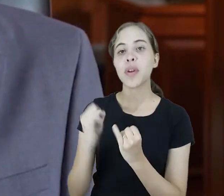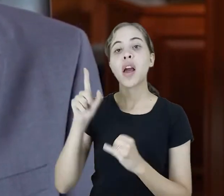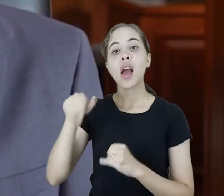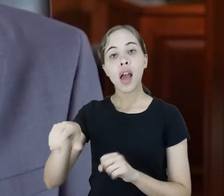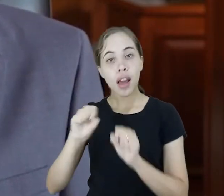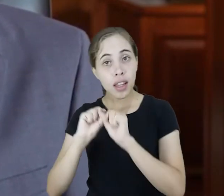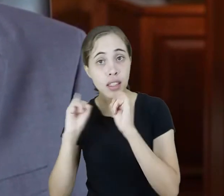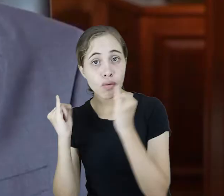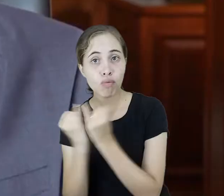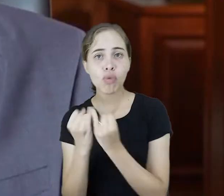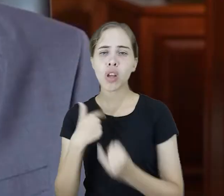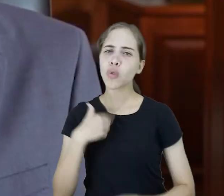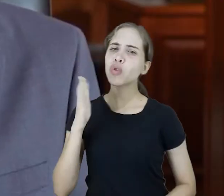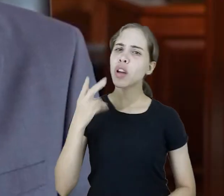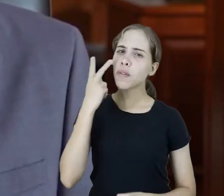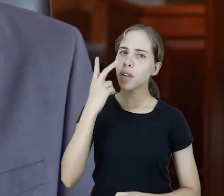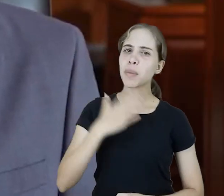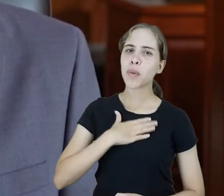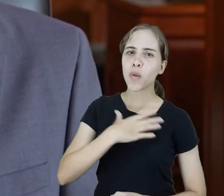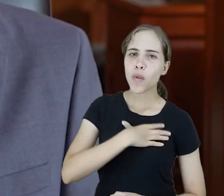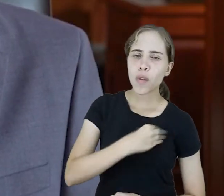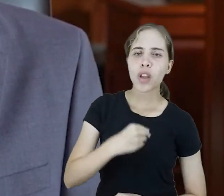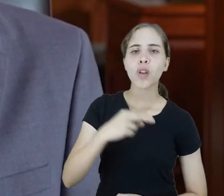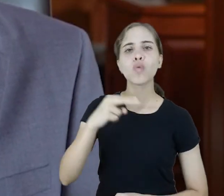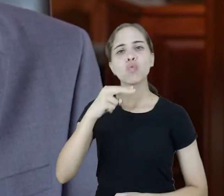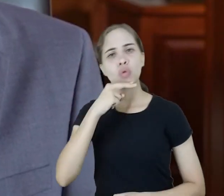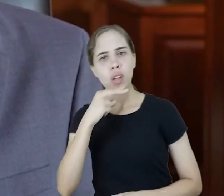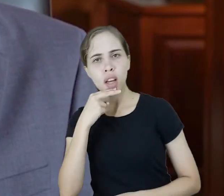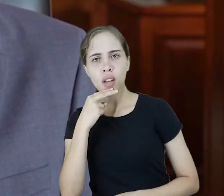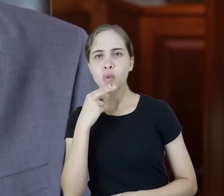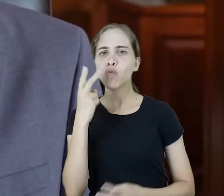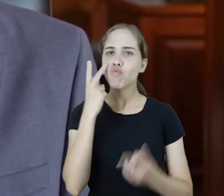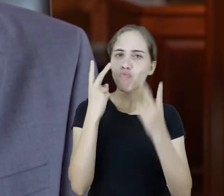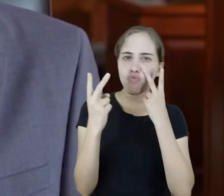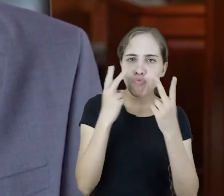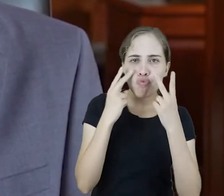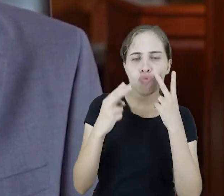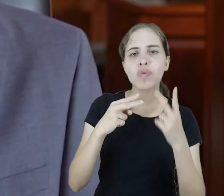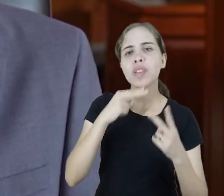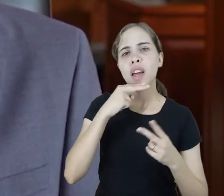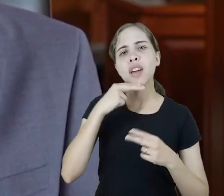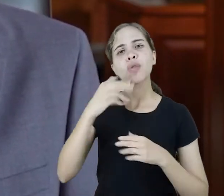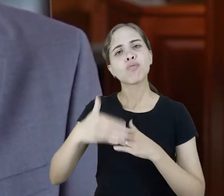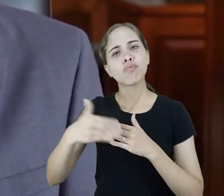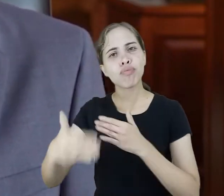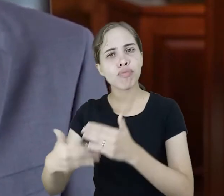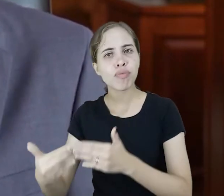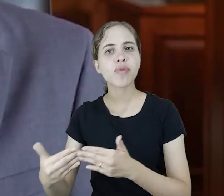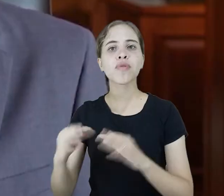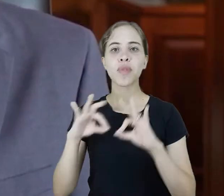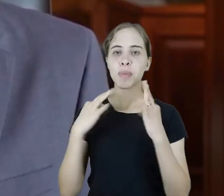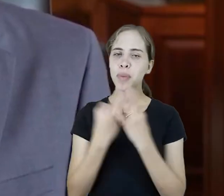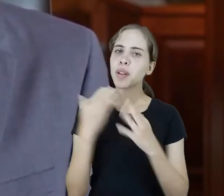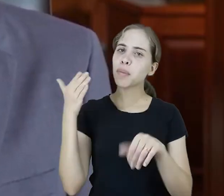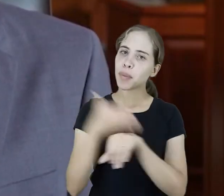Eu já vi meus filhos, meus netos e muitos bisnetos frequentarem o Instituto.